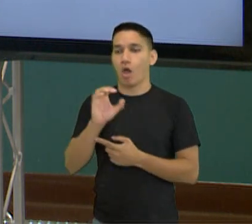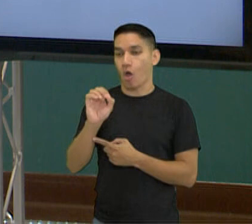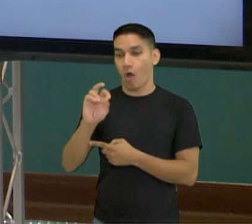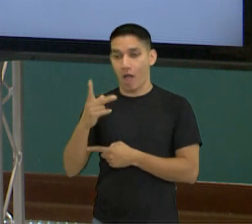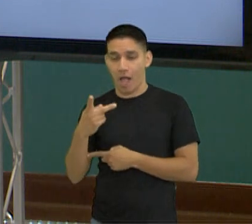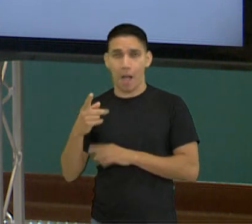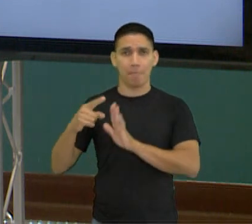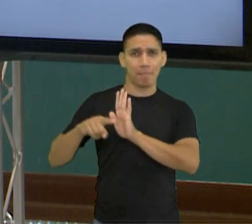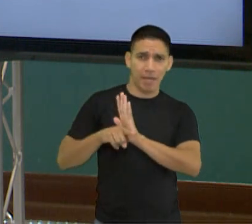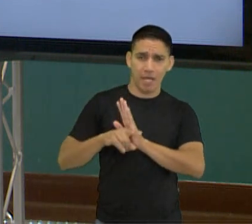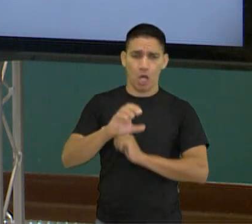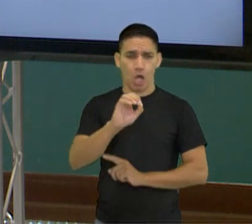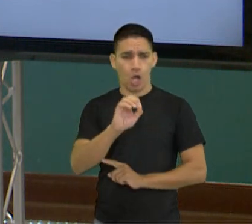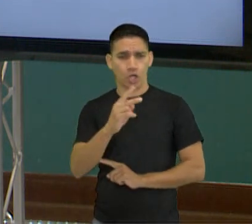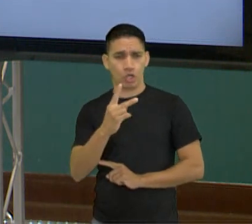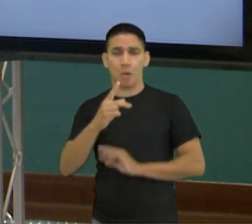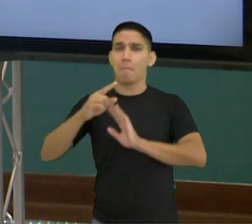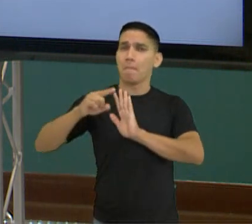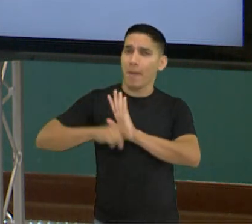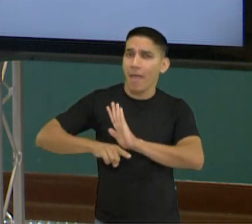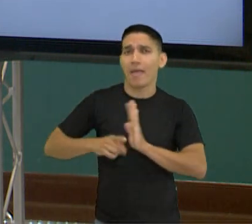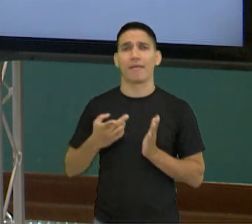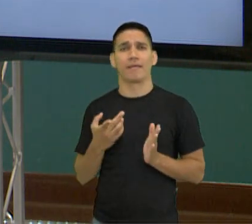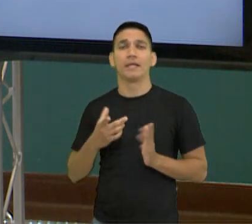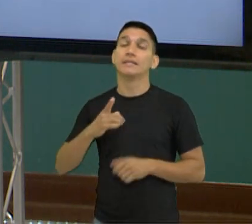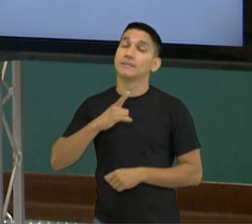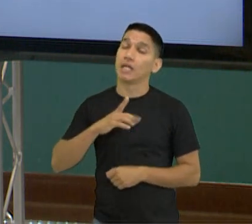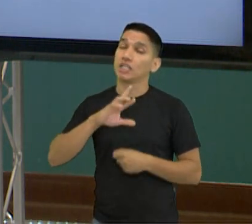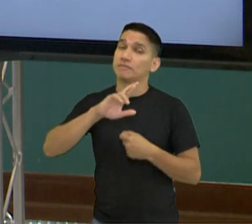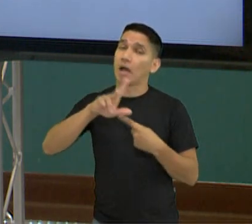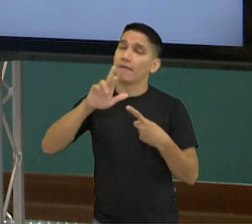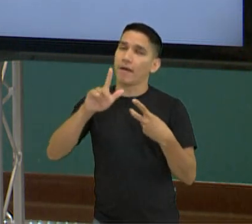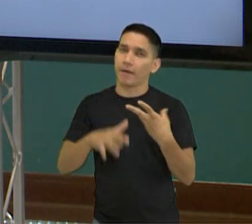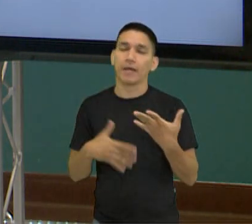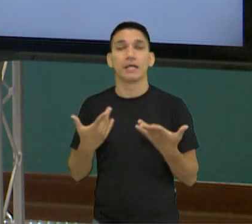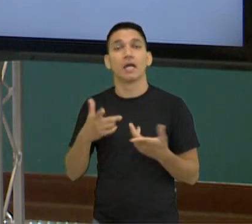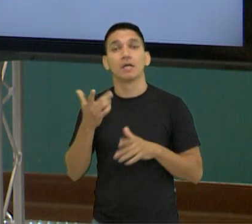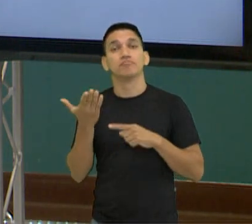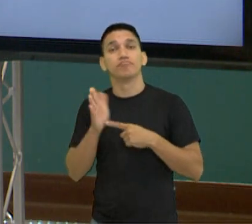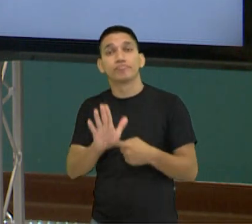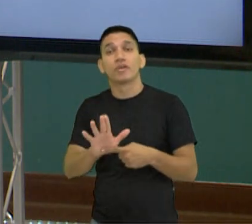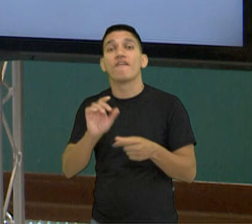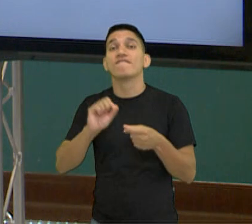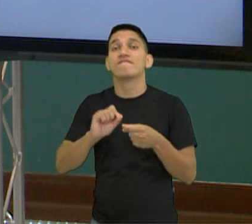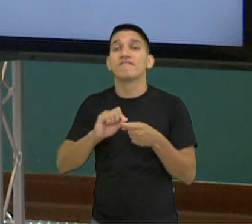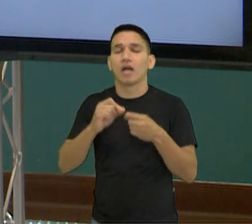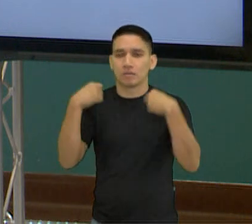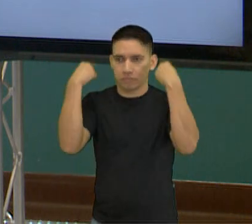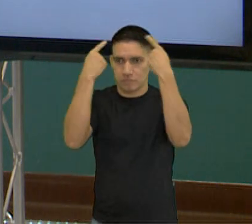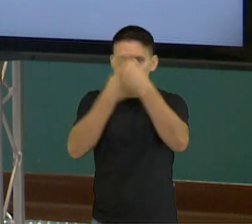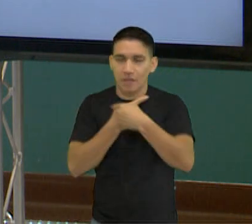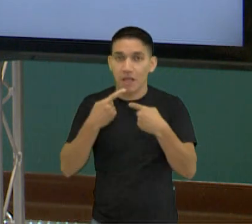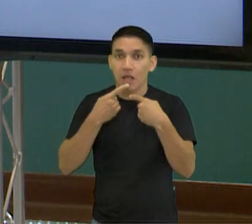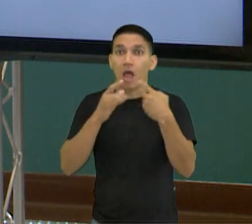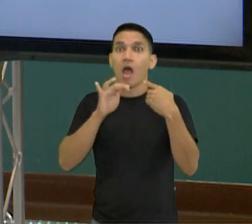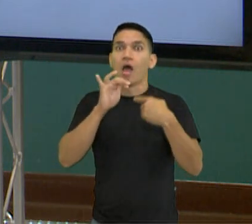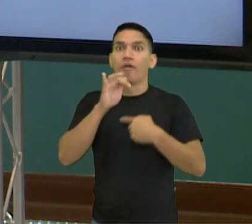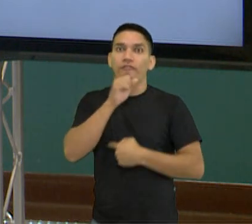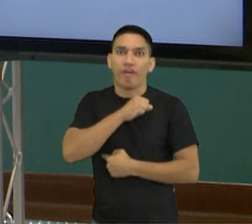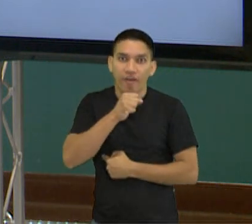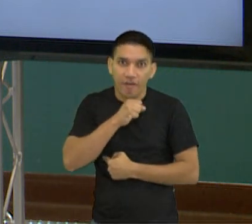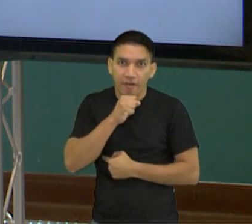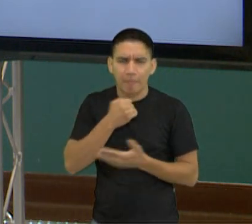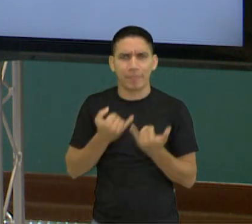OH-, O2- são esses tipos de radicais livres que provocam envelhecimento precoce. Agora, o que tem a ver esses